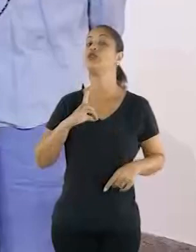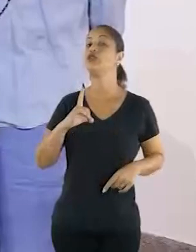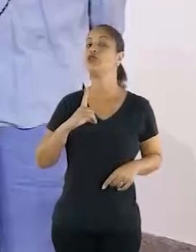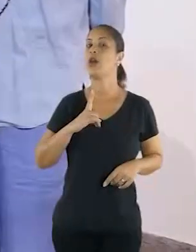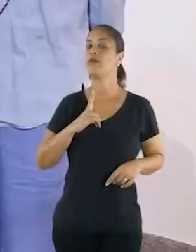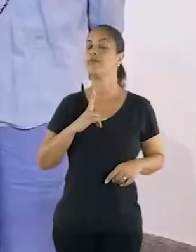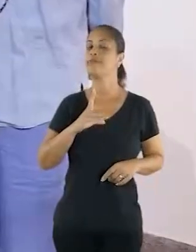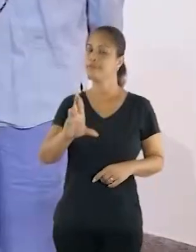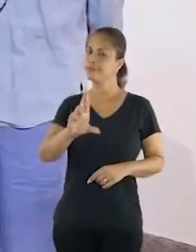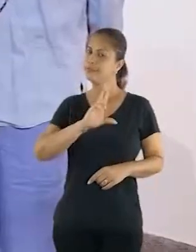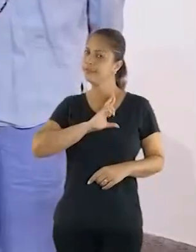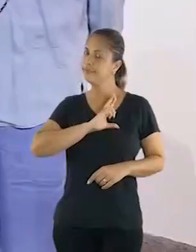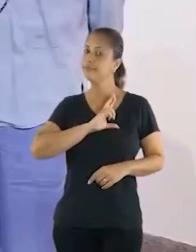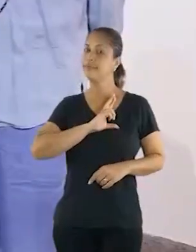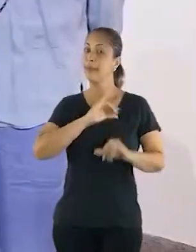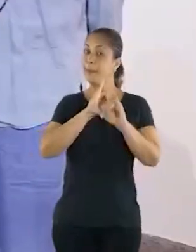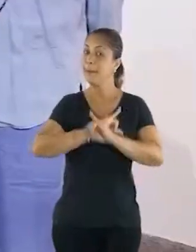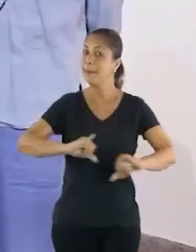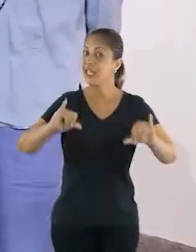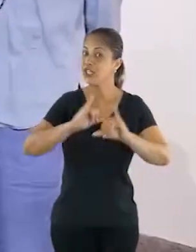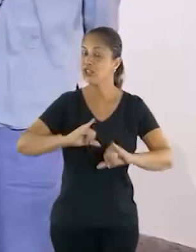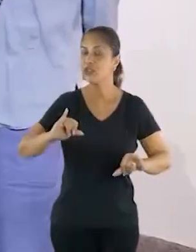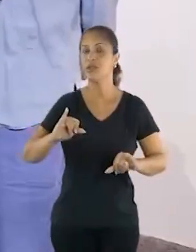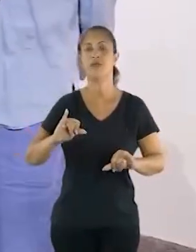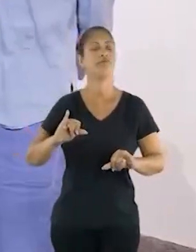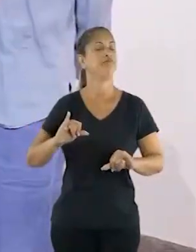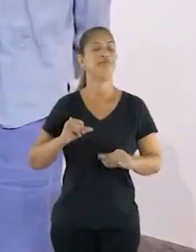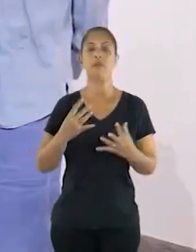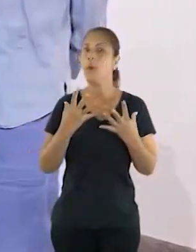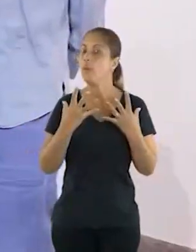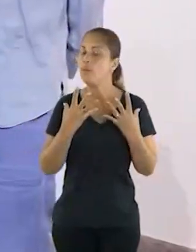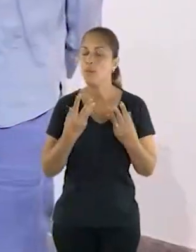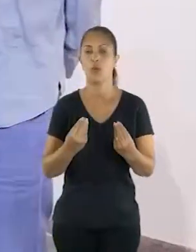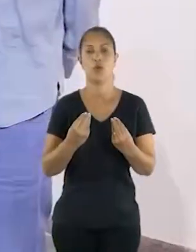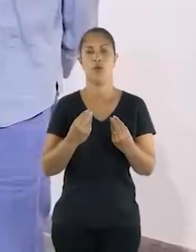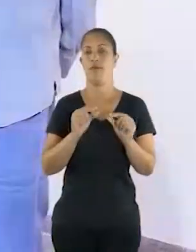um retorno de mídia espontânea muito